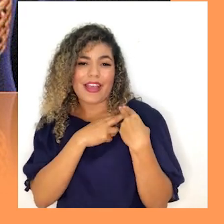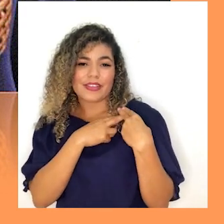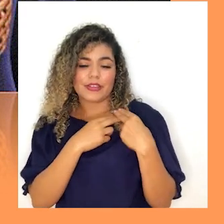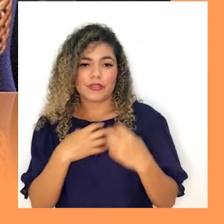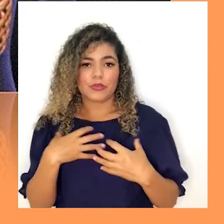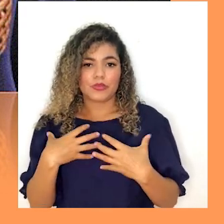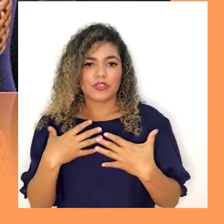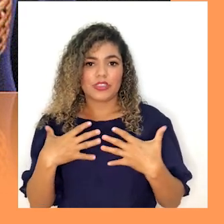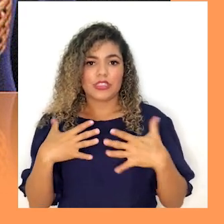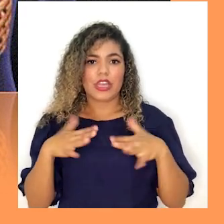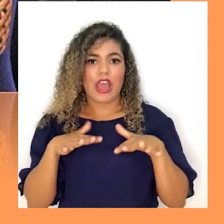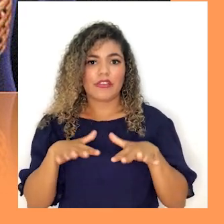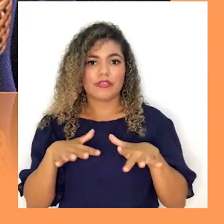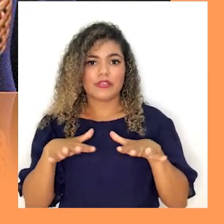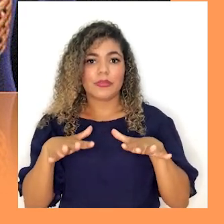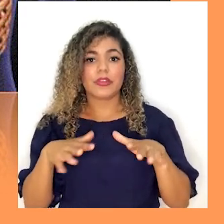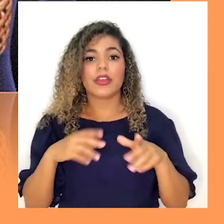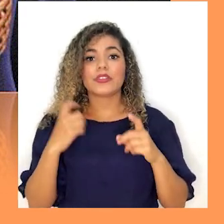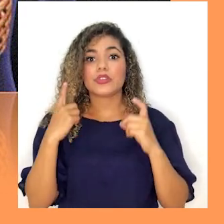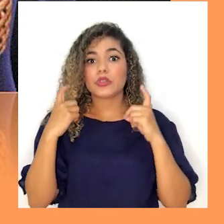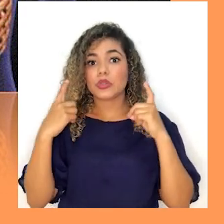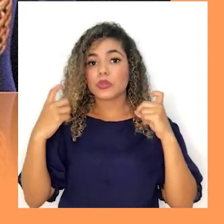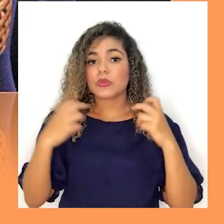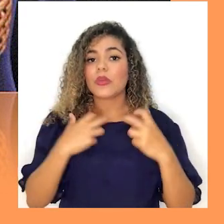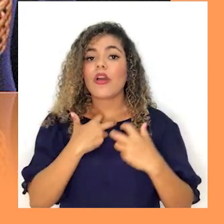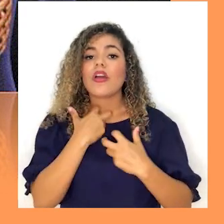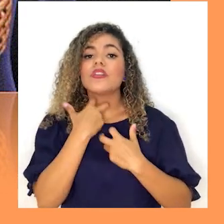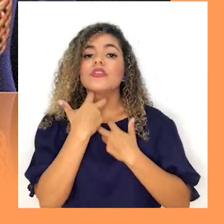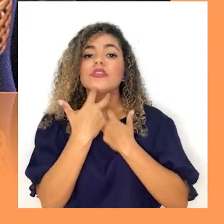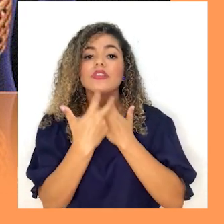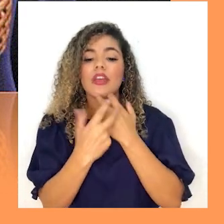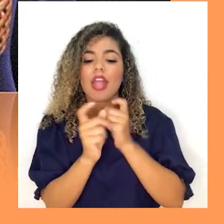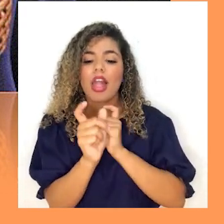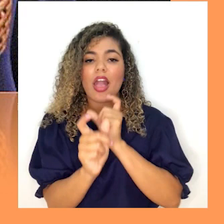pela vibração do som e pela sua elocução.